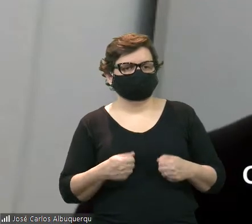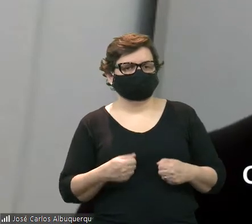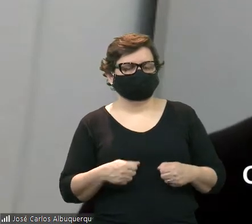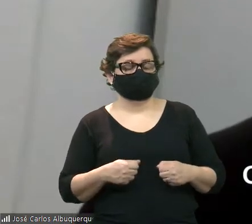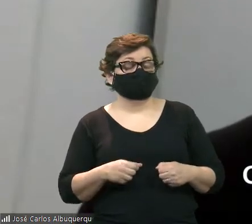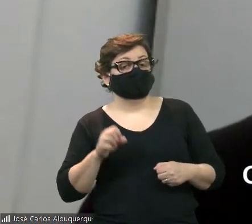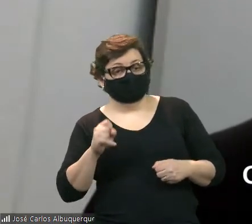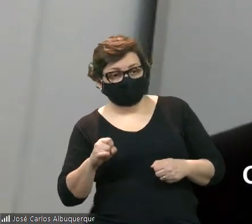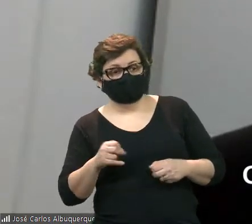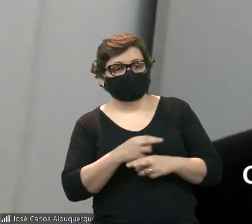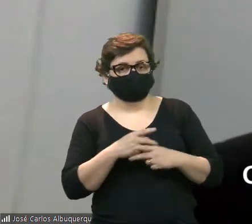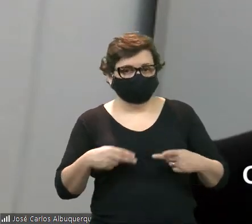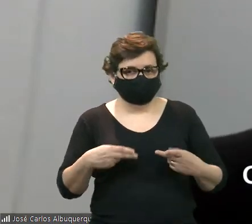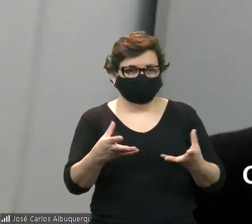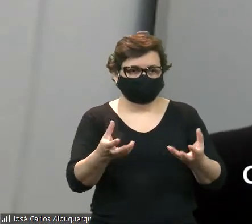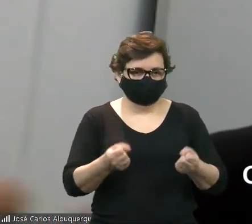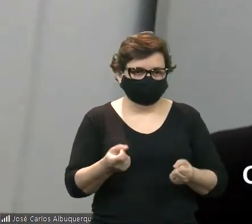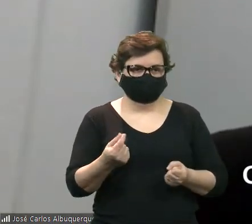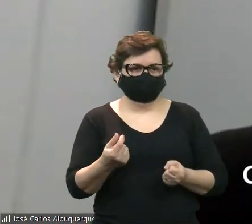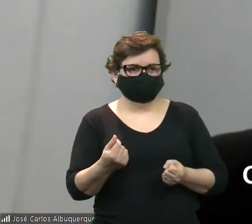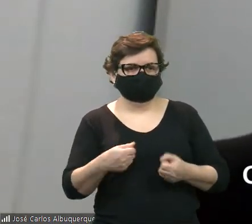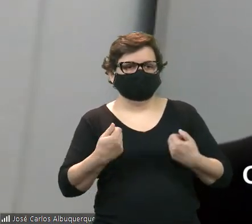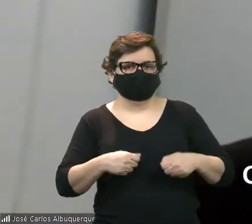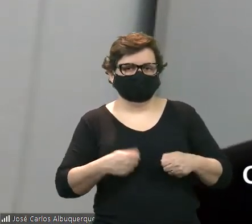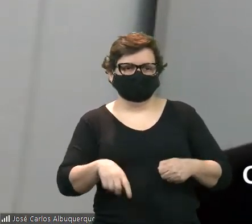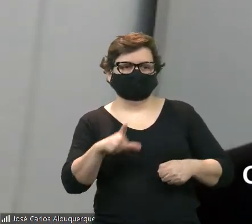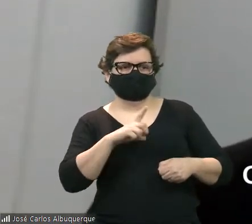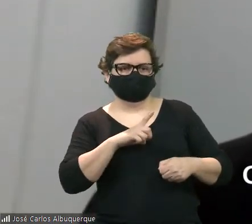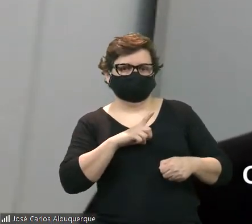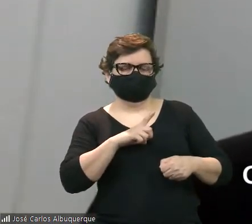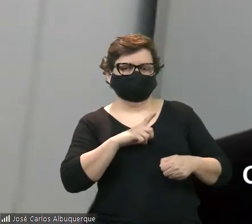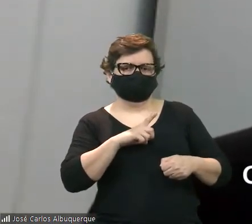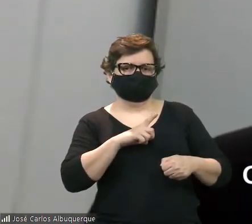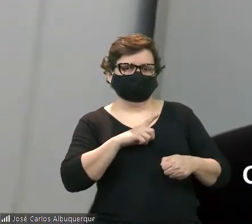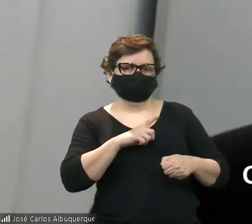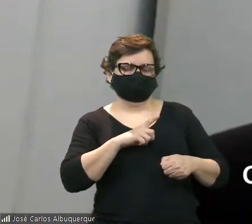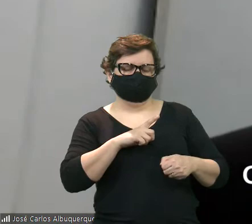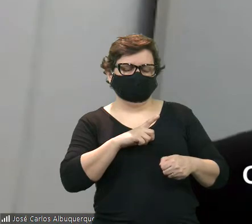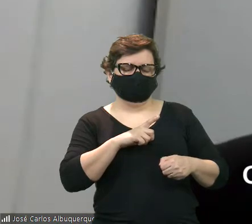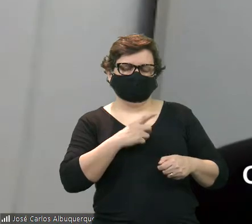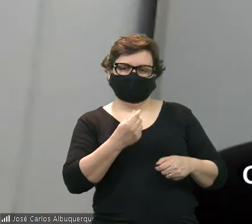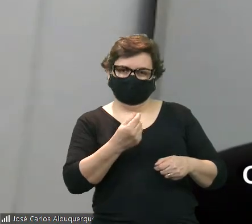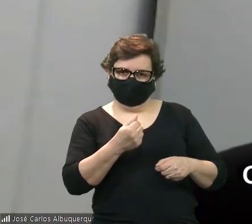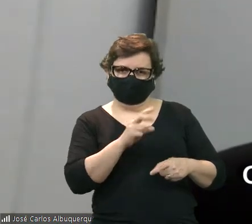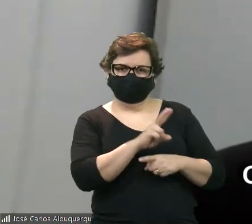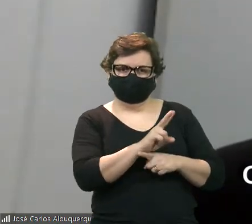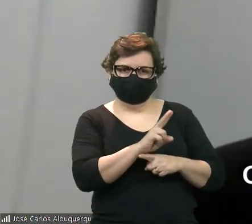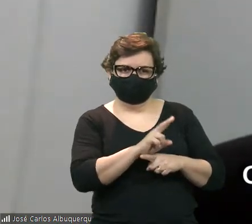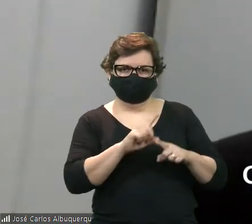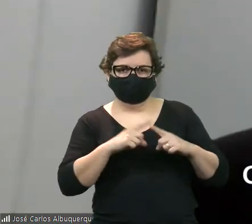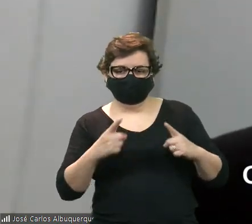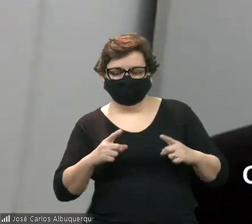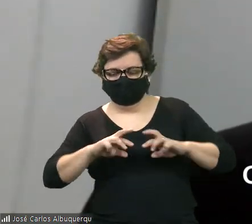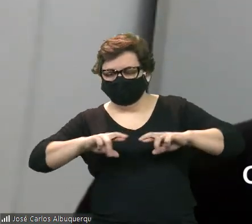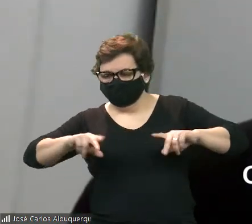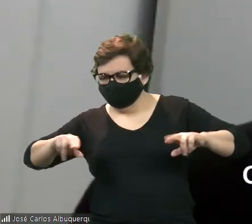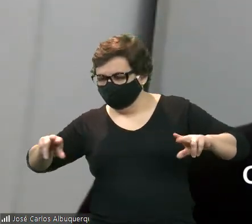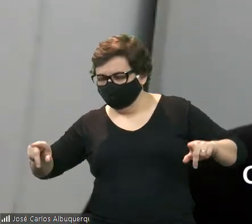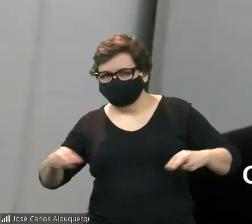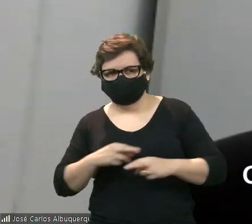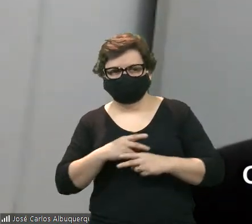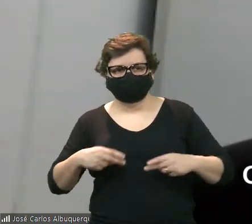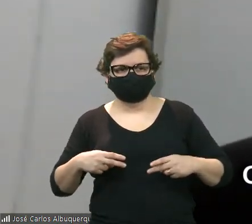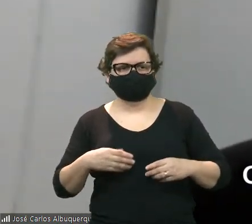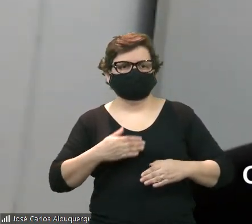realmente, mas no tocante a um andamento aí, de um processo de obra, de que forma que esse processo de obra tem que ser